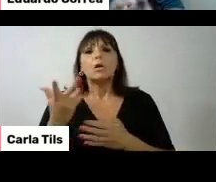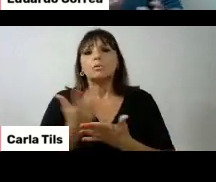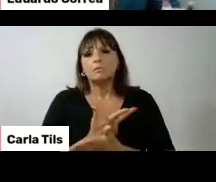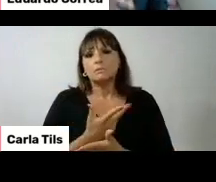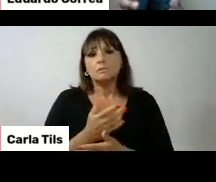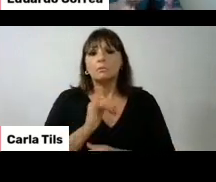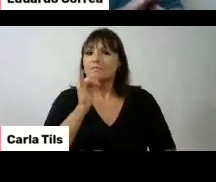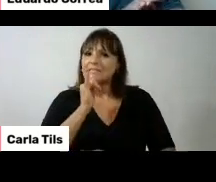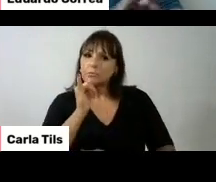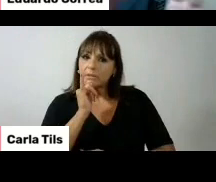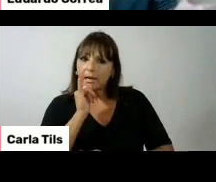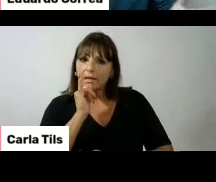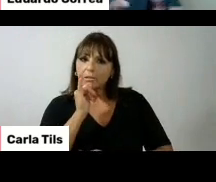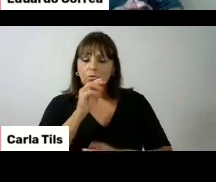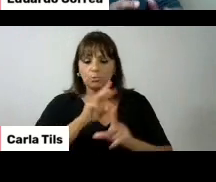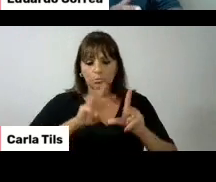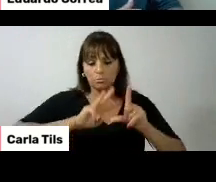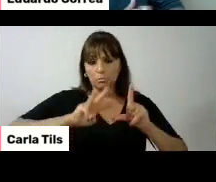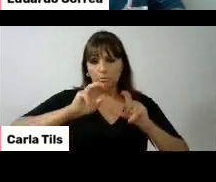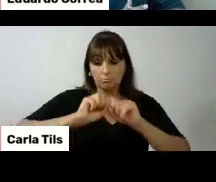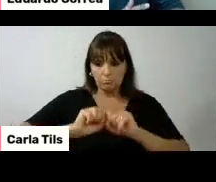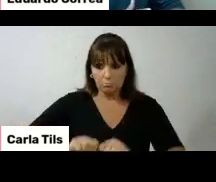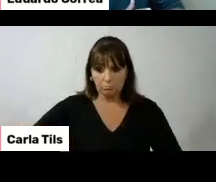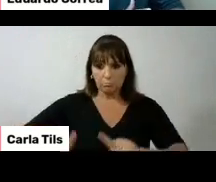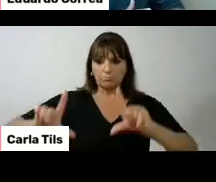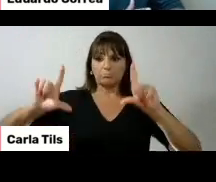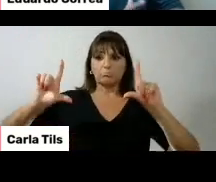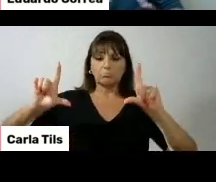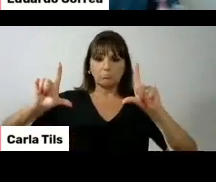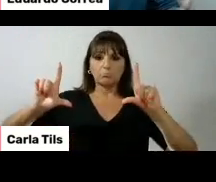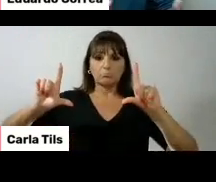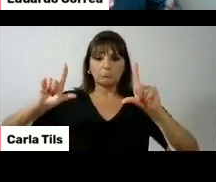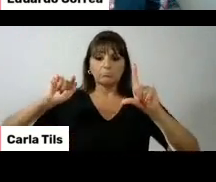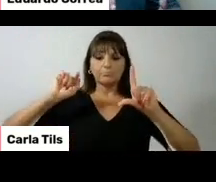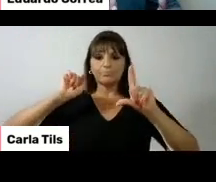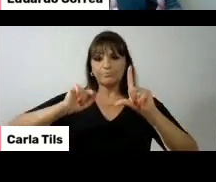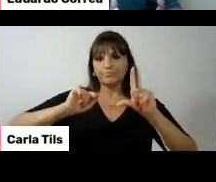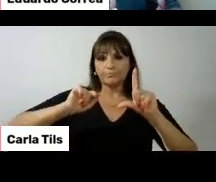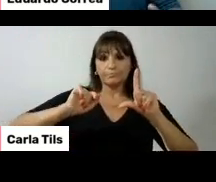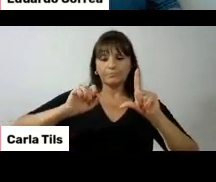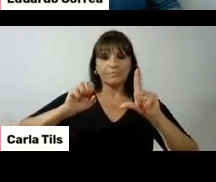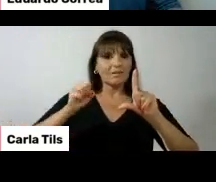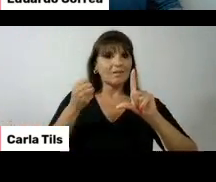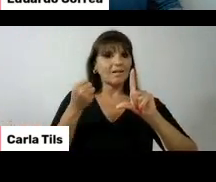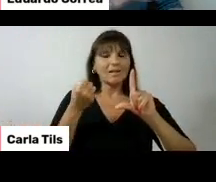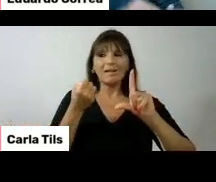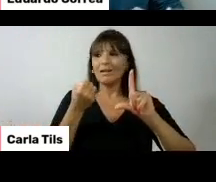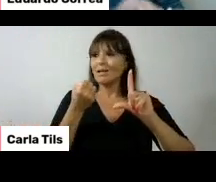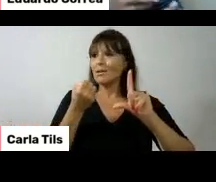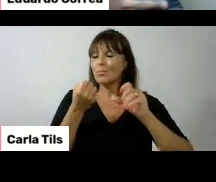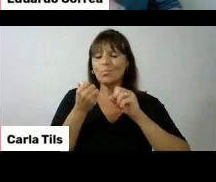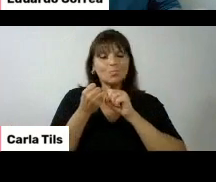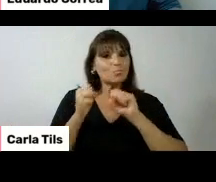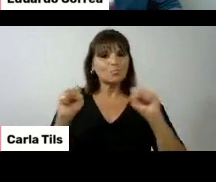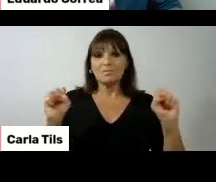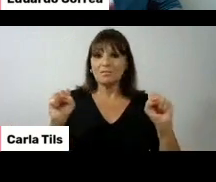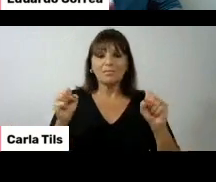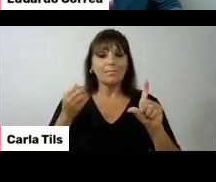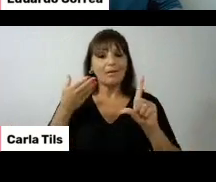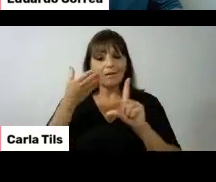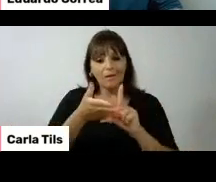que ao abrir um pop-up, ao abrir um banner, era impossível chegar naquele pop-up para